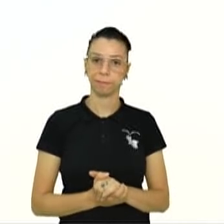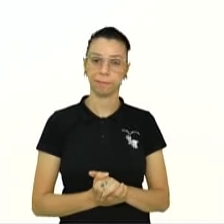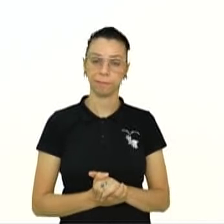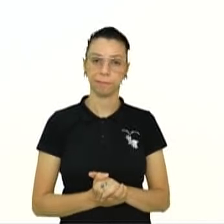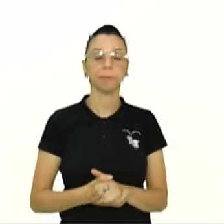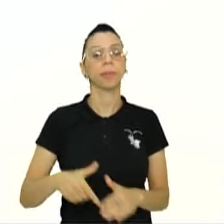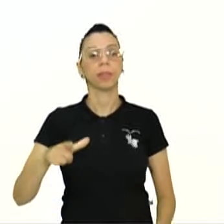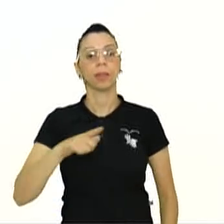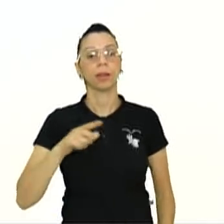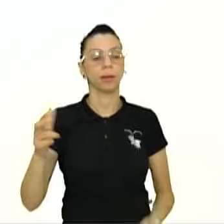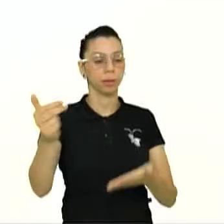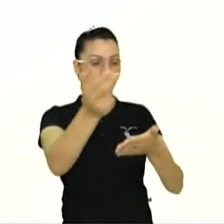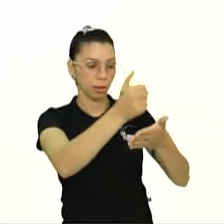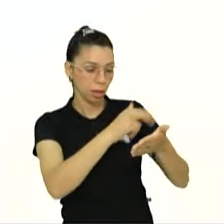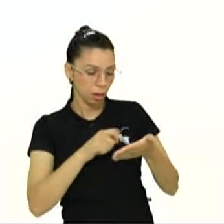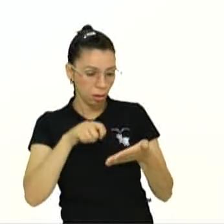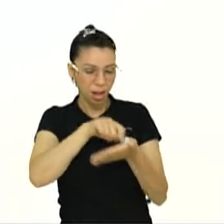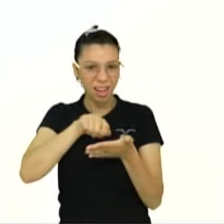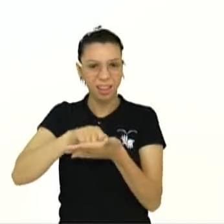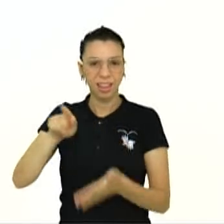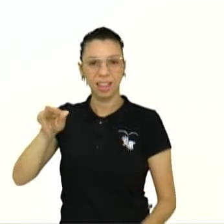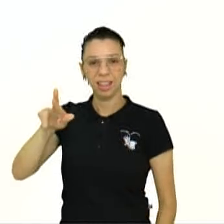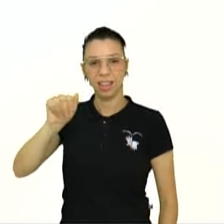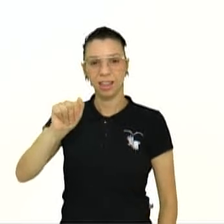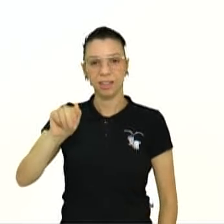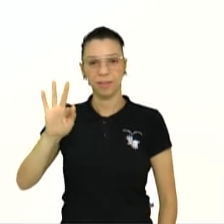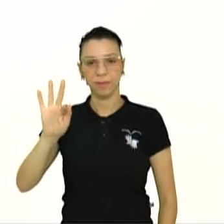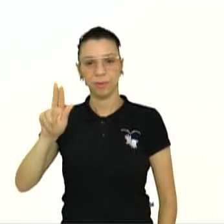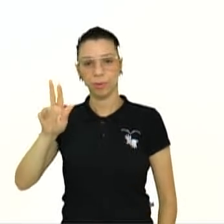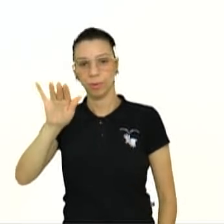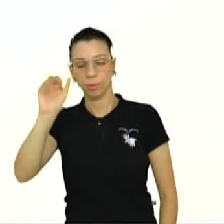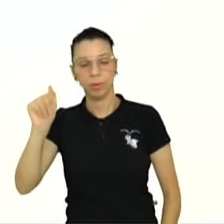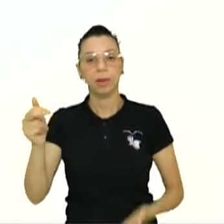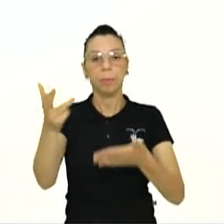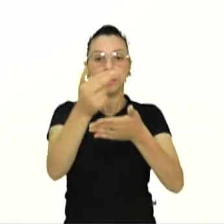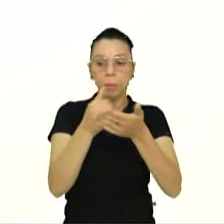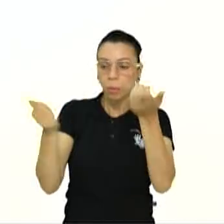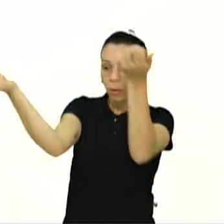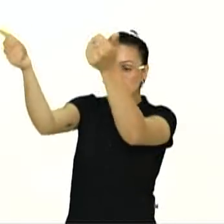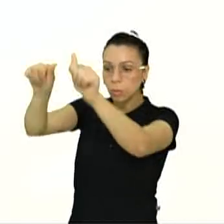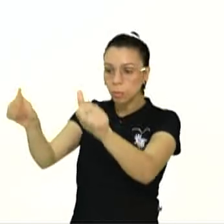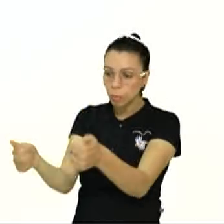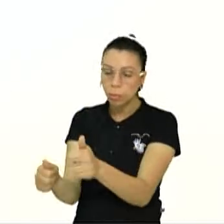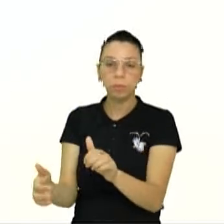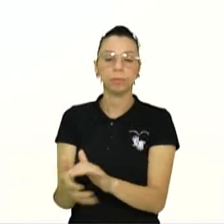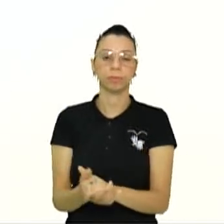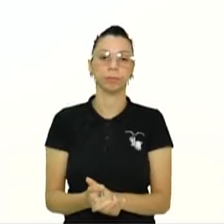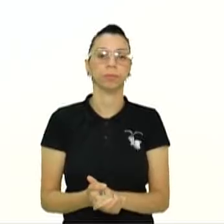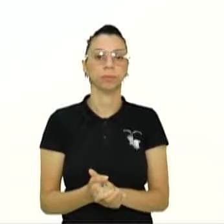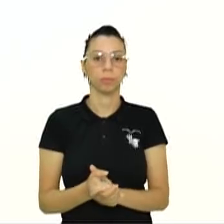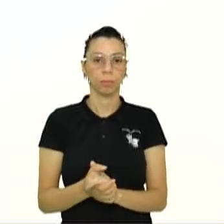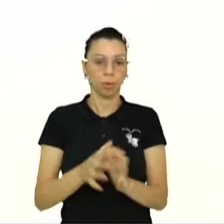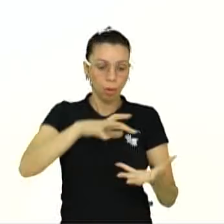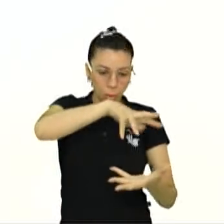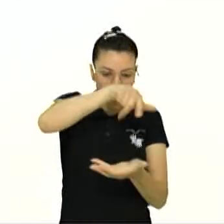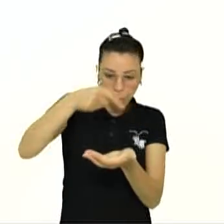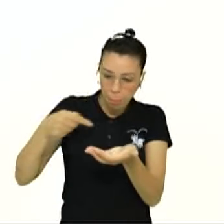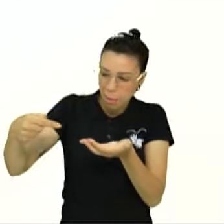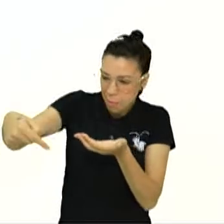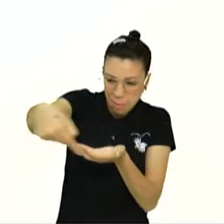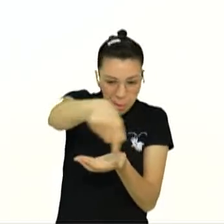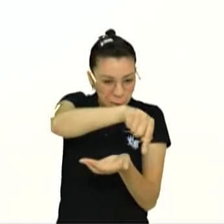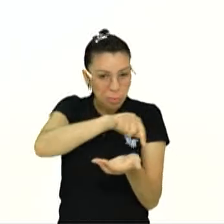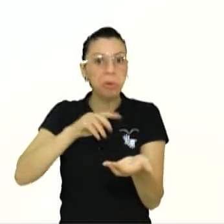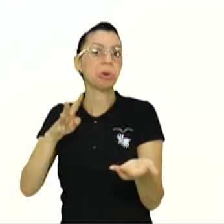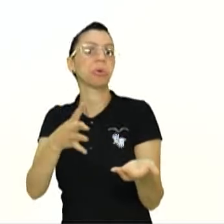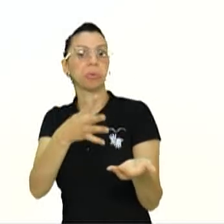tem obras em gravuras, pinturas e esculturas. Reconhecida mundialmente pelos seus